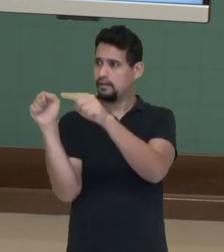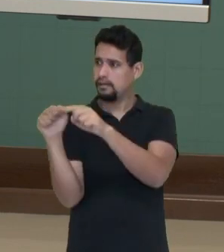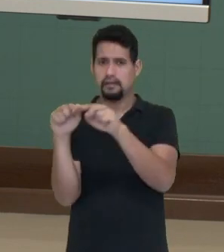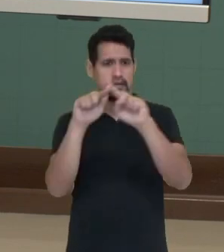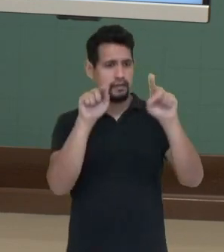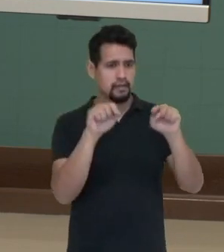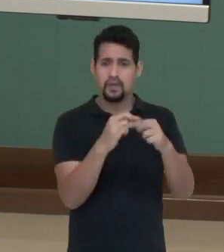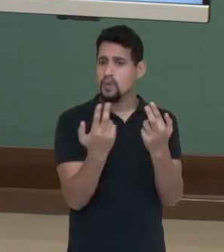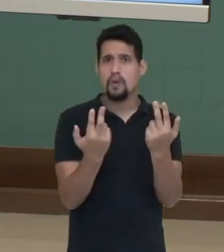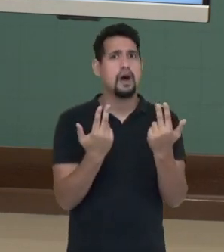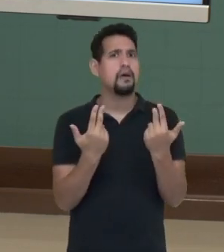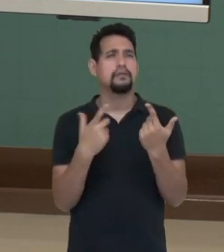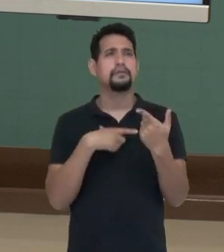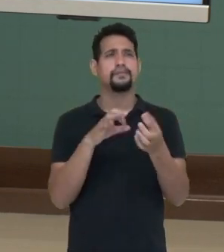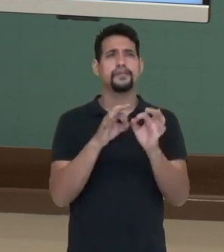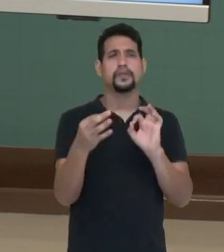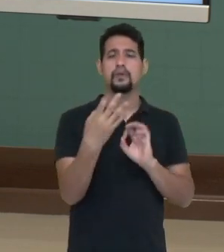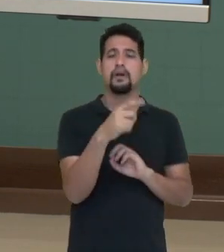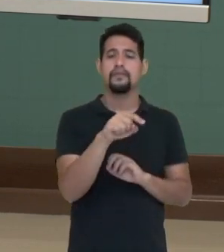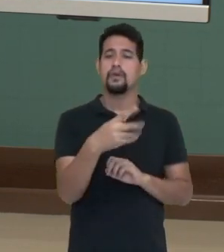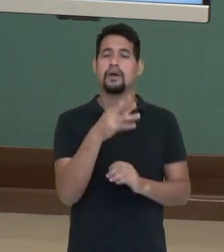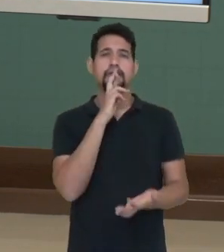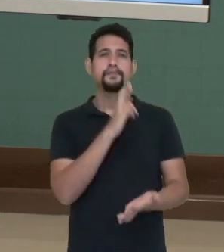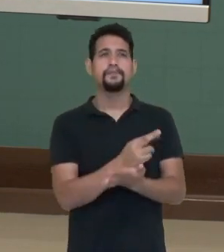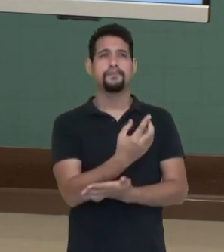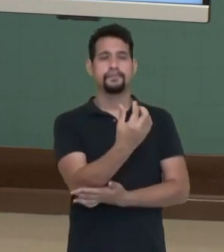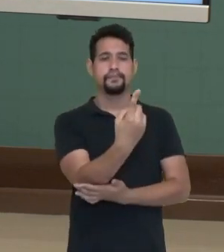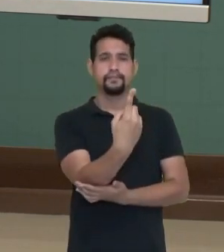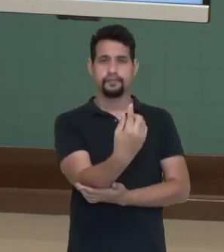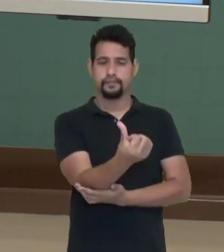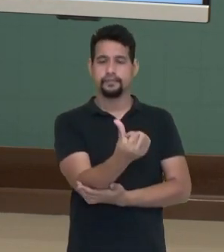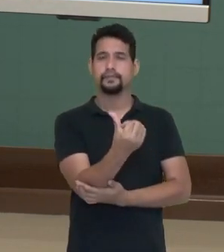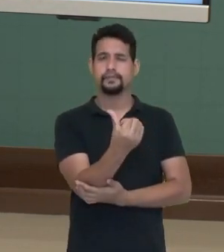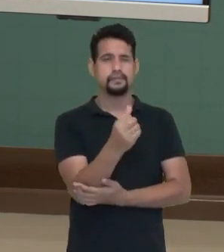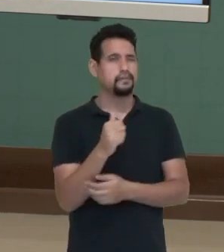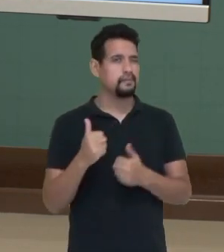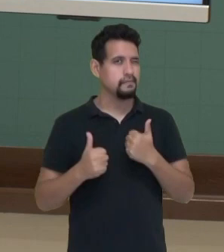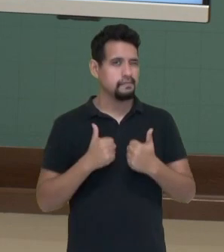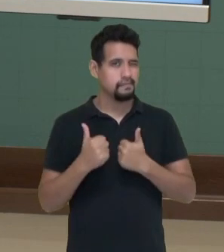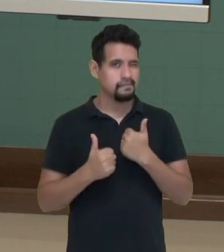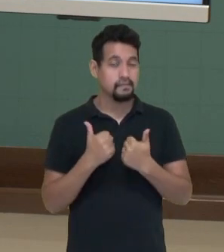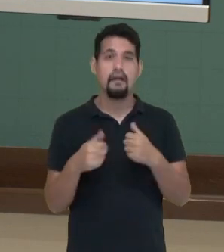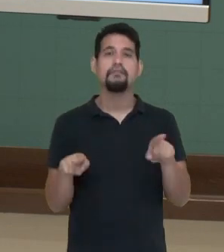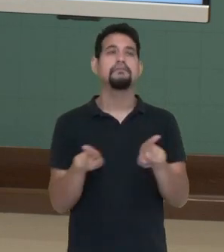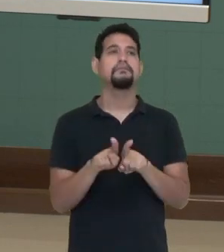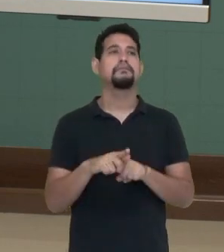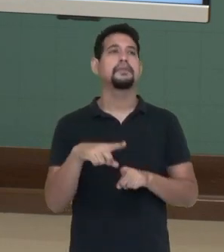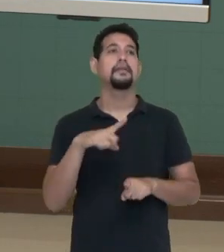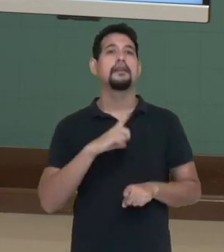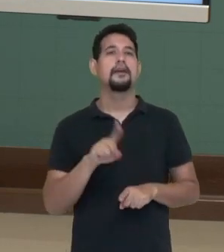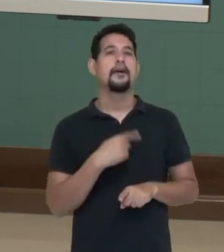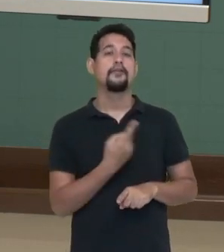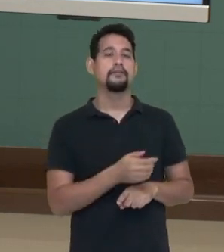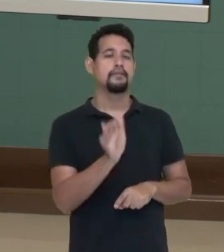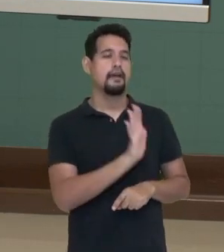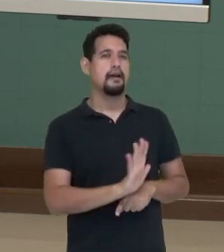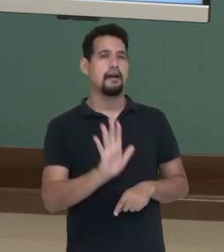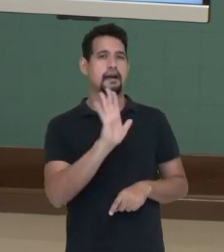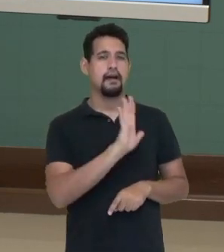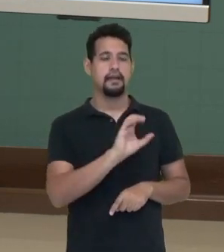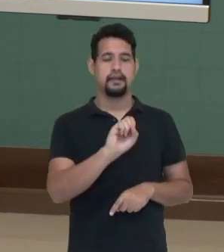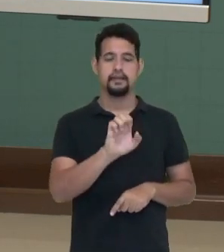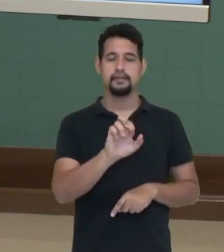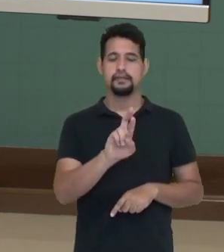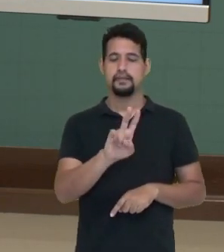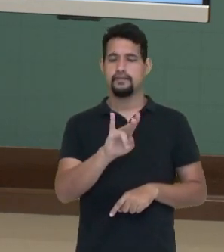medida ali, ó, 4 vezes 4, que é 16, tá? Beleza? E também temos aqui a nossa área de serviço, né?